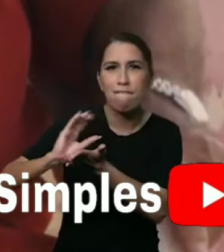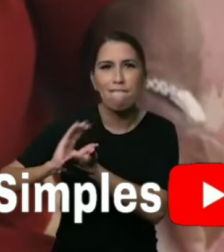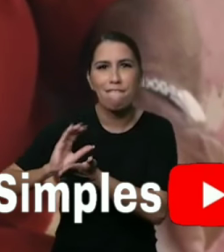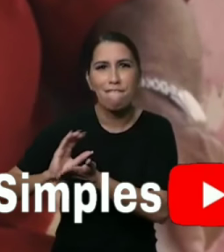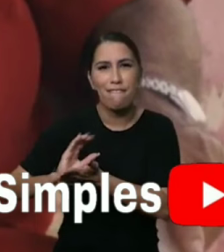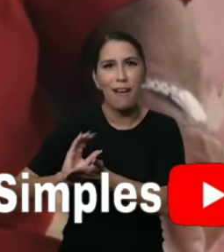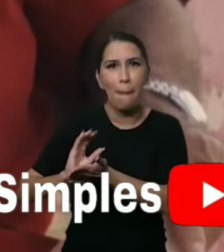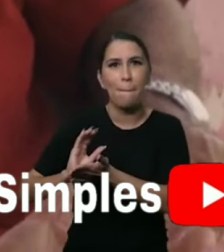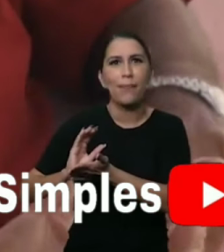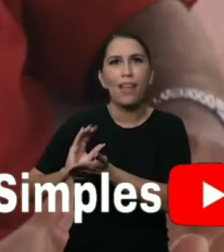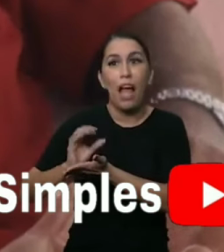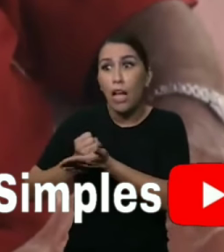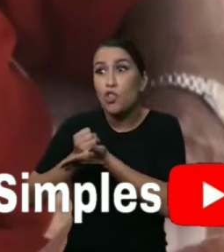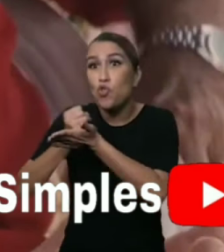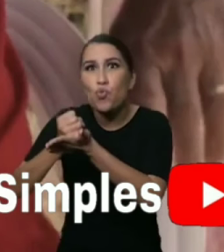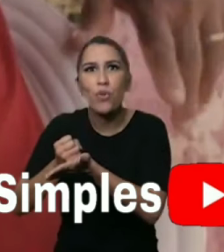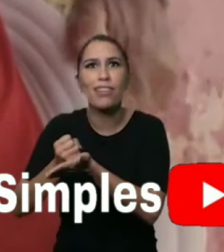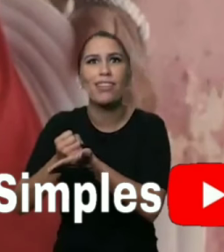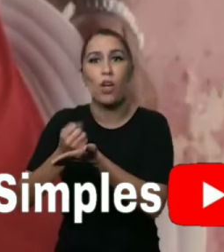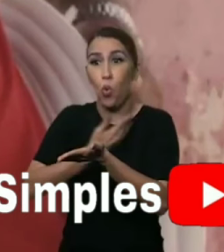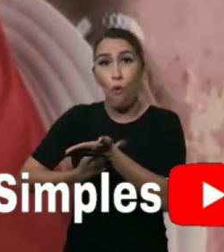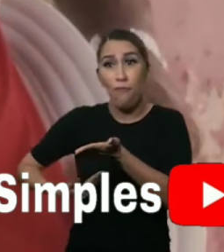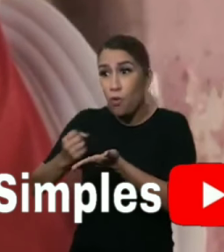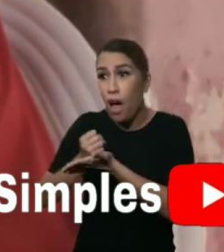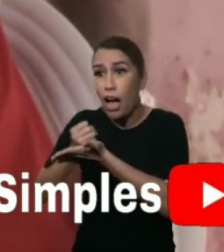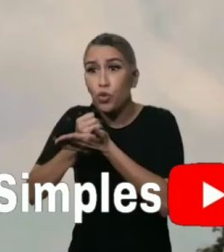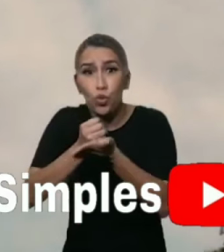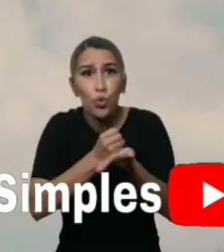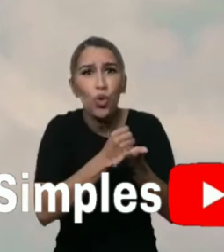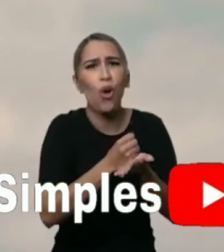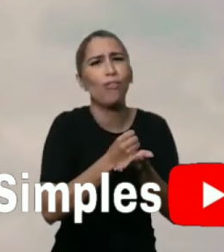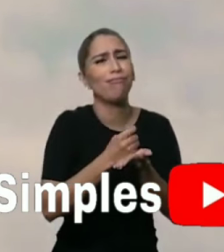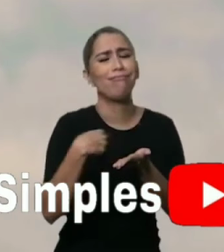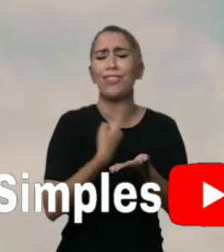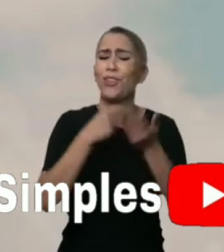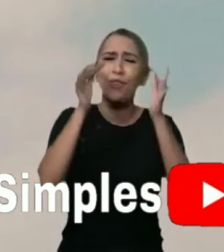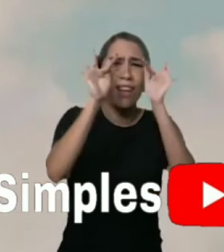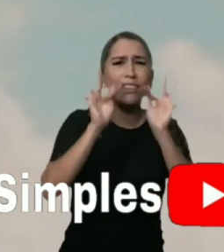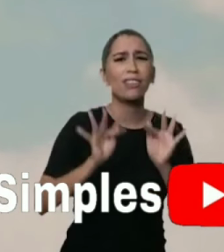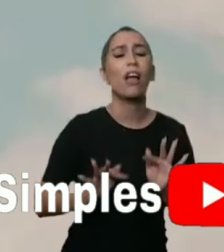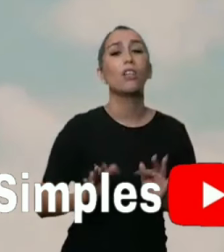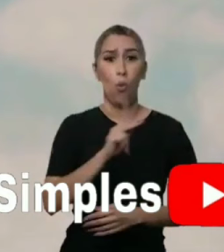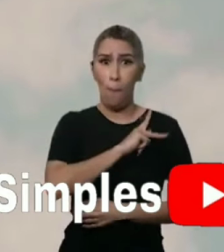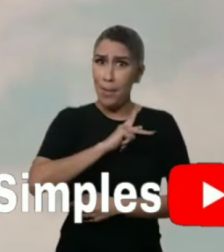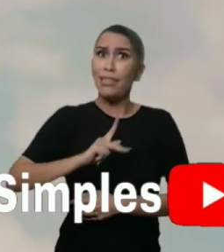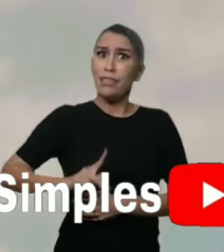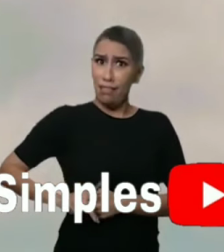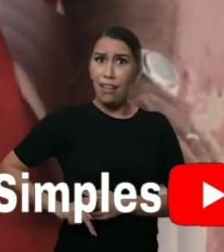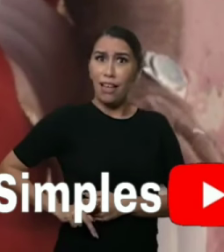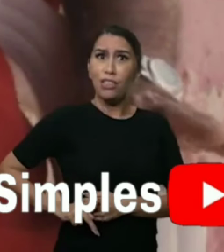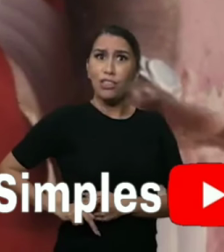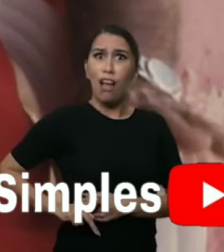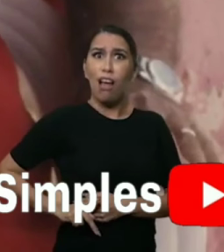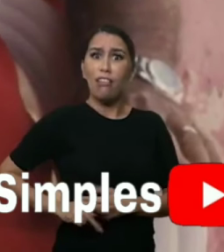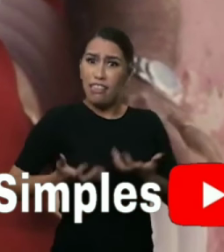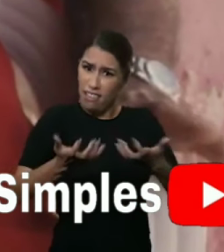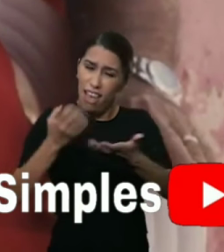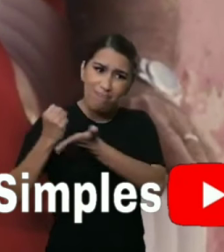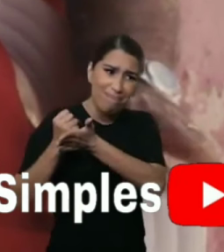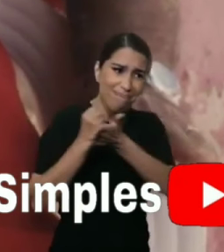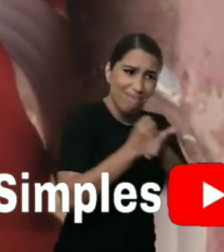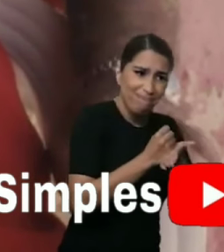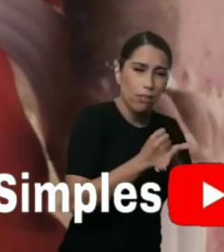foi vindo, veio, nós sabemos que veio do presidente, né? Primeiramente, a gente sabe que veio do presidente.